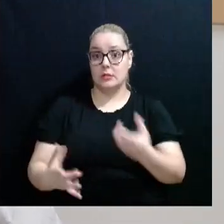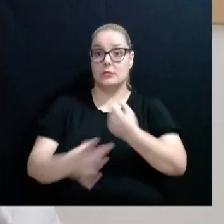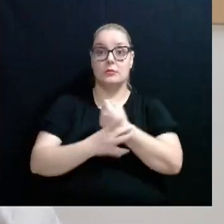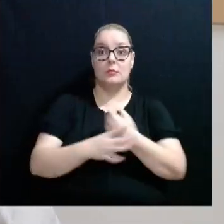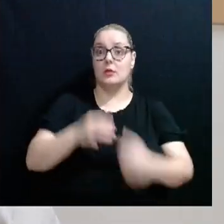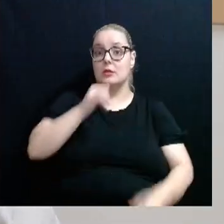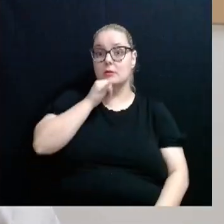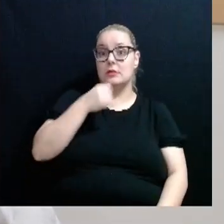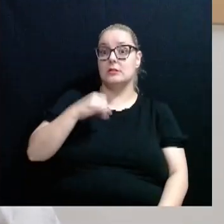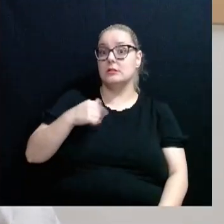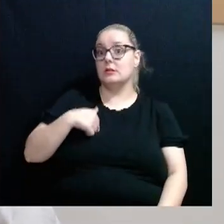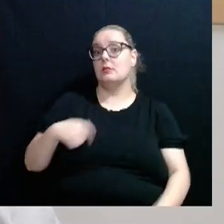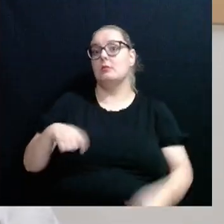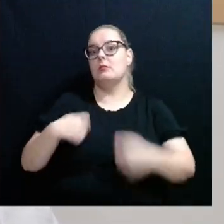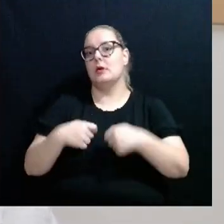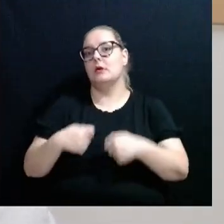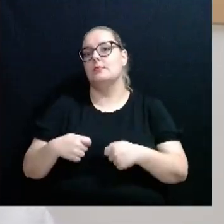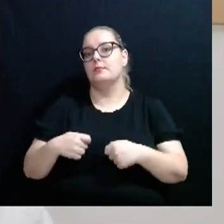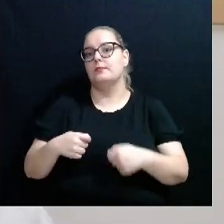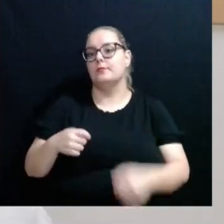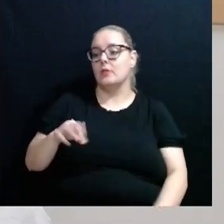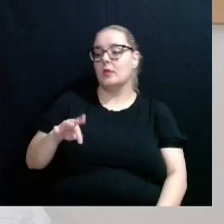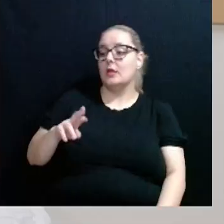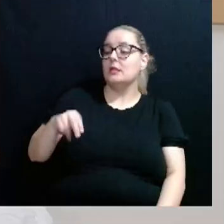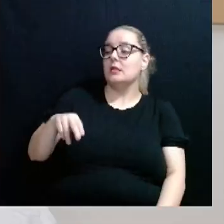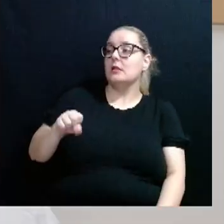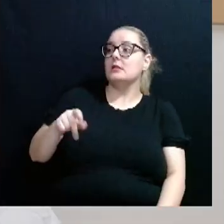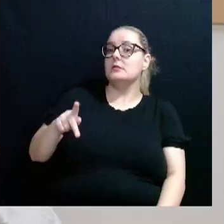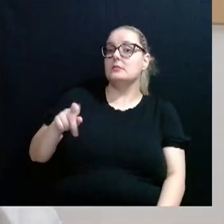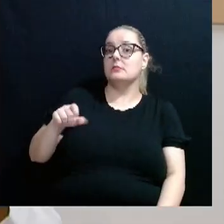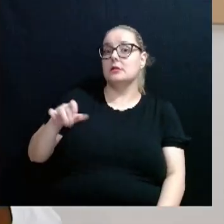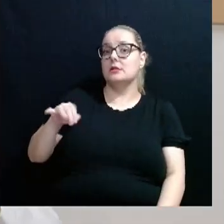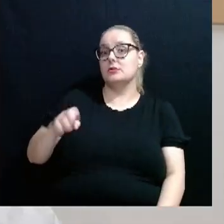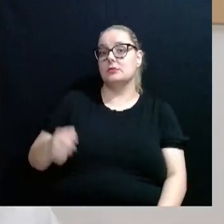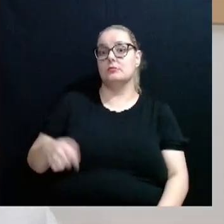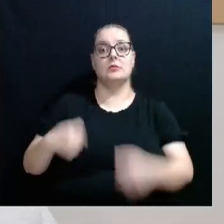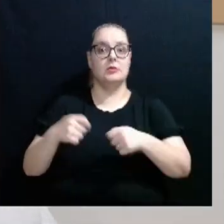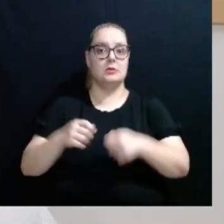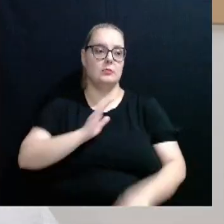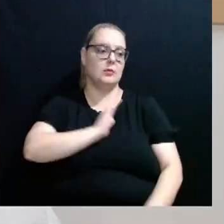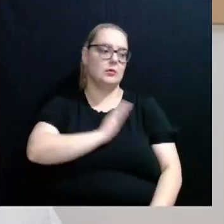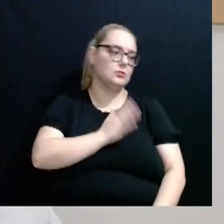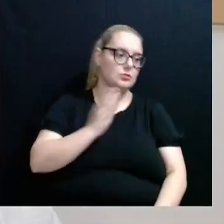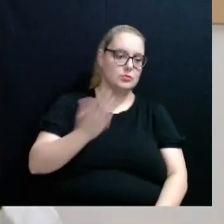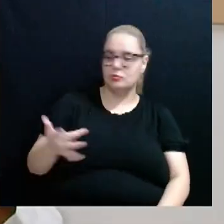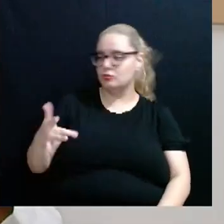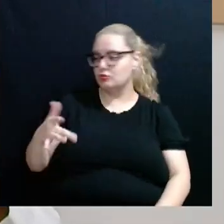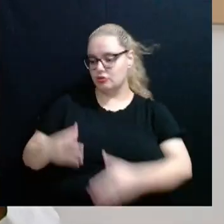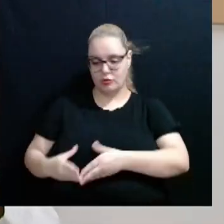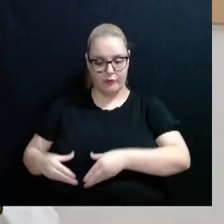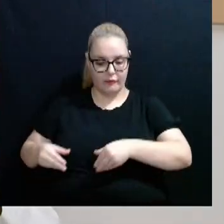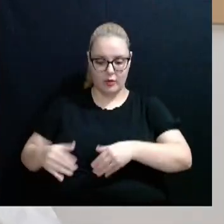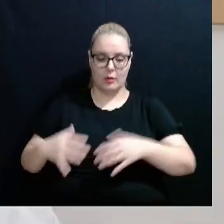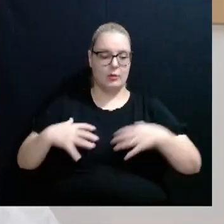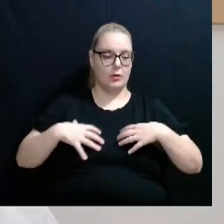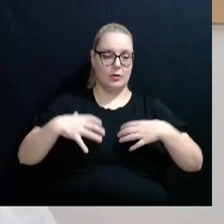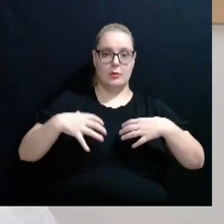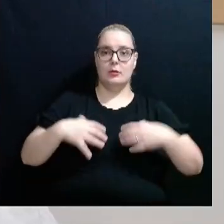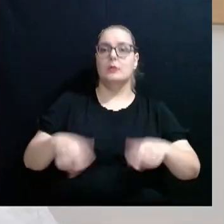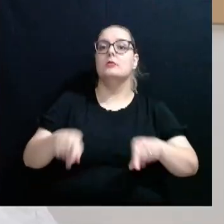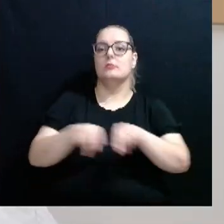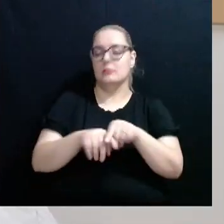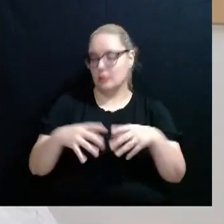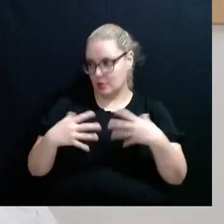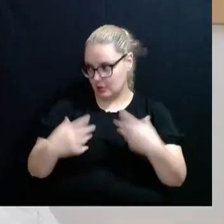de um transplante. Preciso de um transplante de coração, de fígado, de pulmão, eu também recebo uma